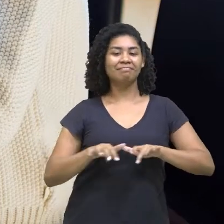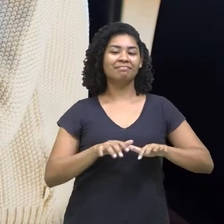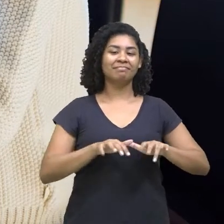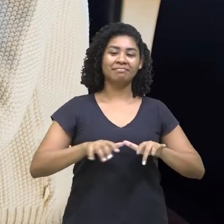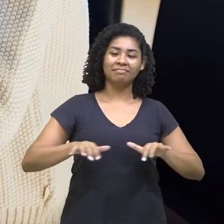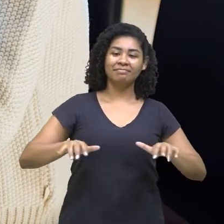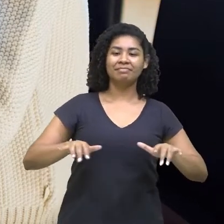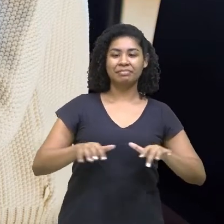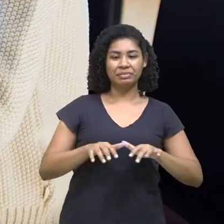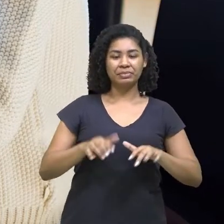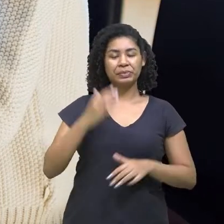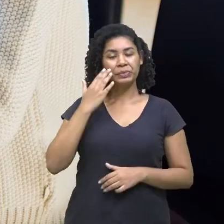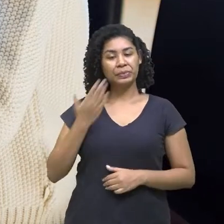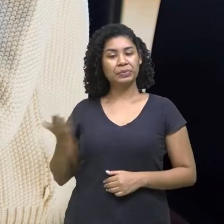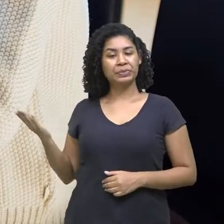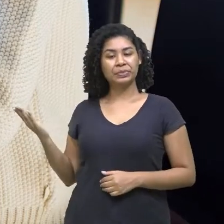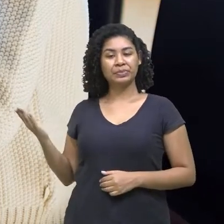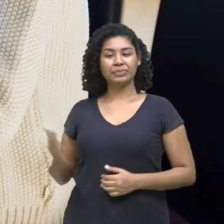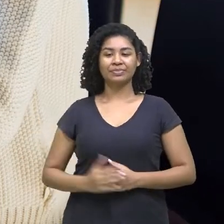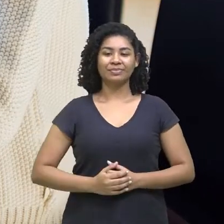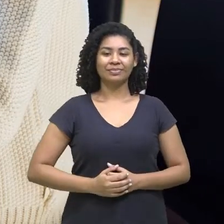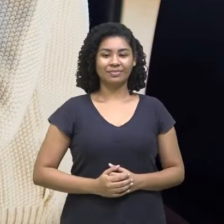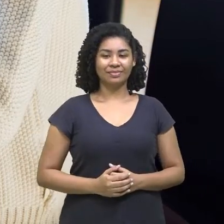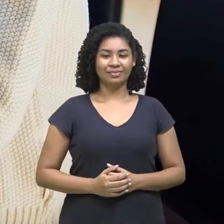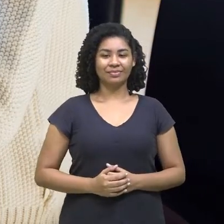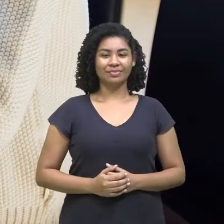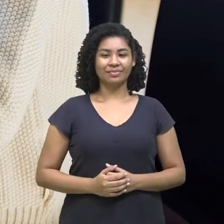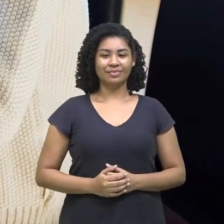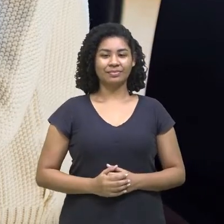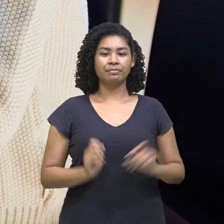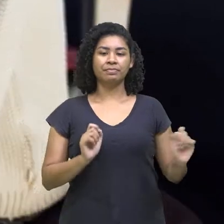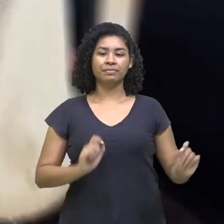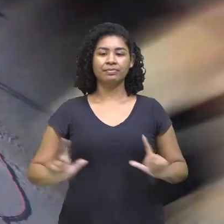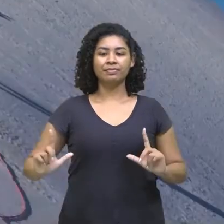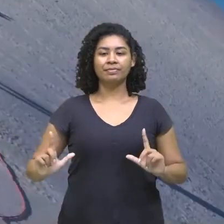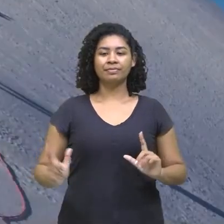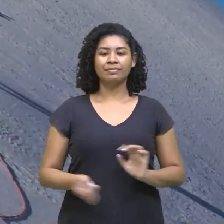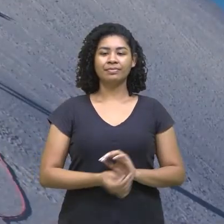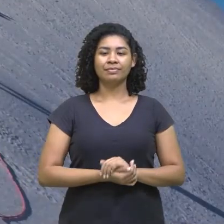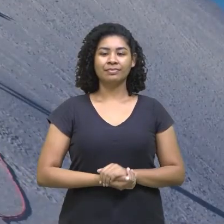piano, tocar piano, play the piano. Mais um,